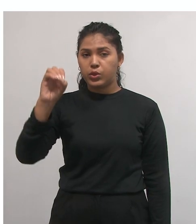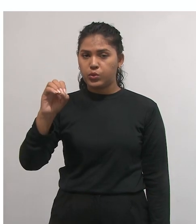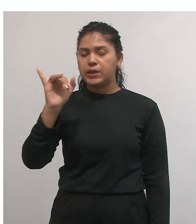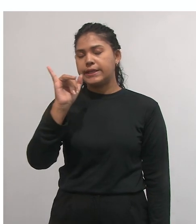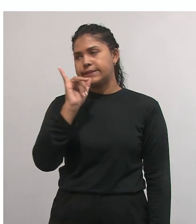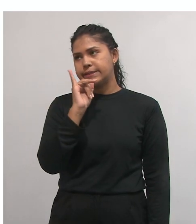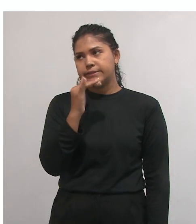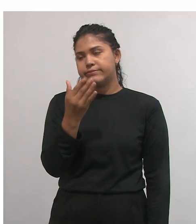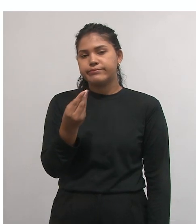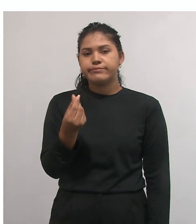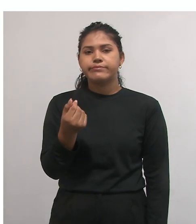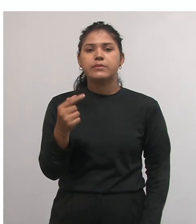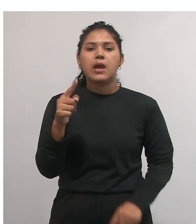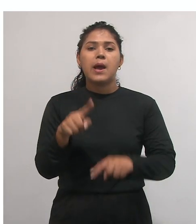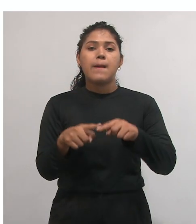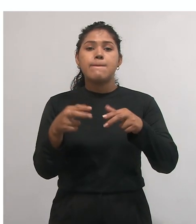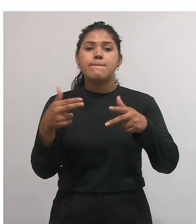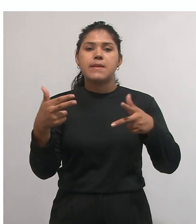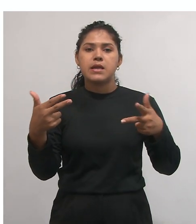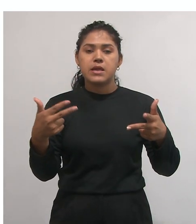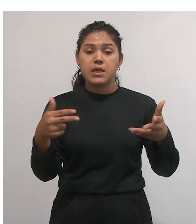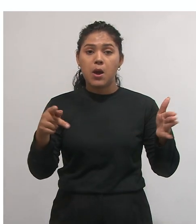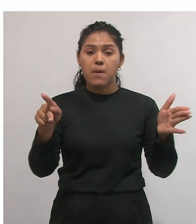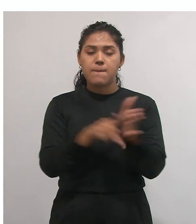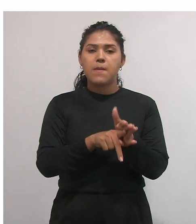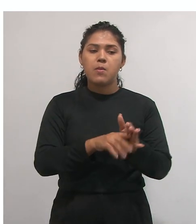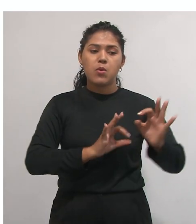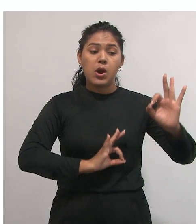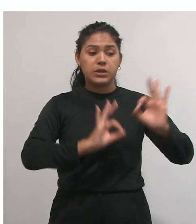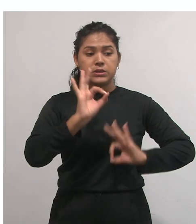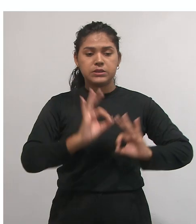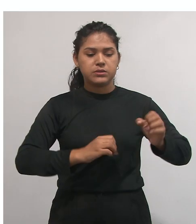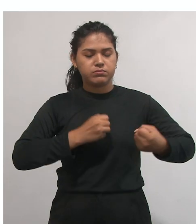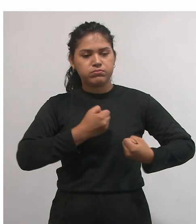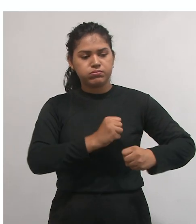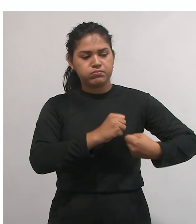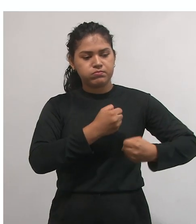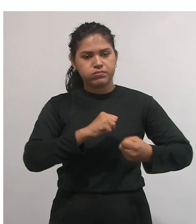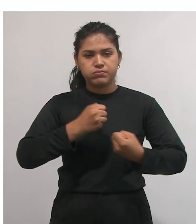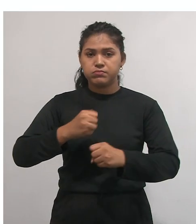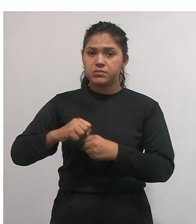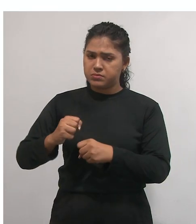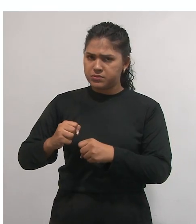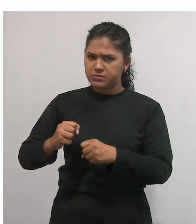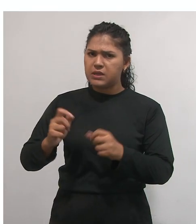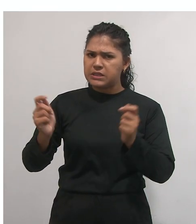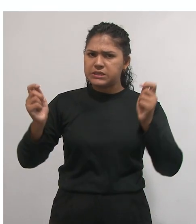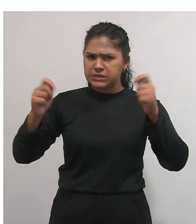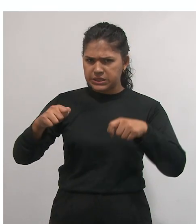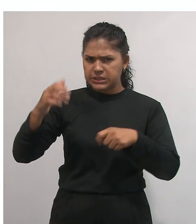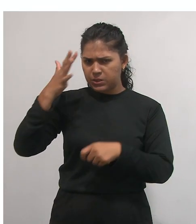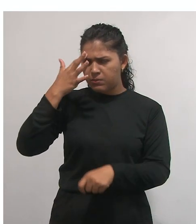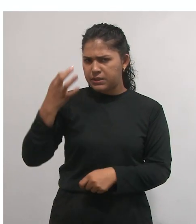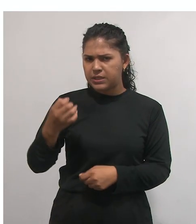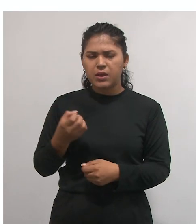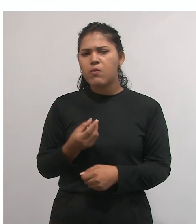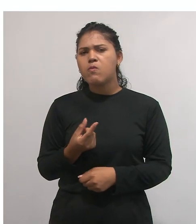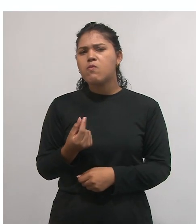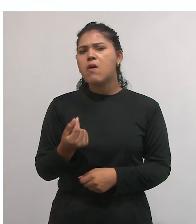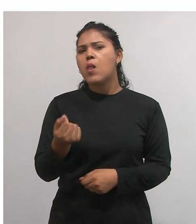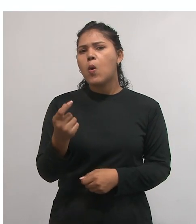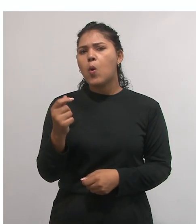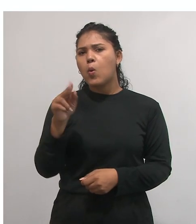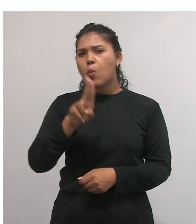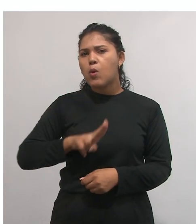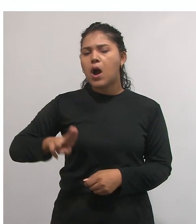vai ter material de limpeza. É um exemplo de um custo indireto, porque eu não consigo medir com